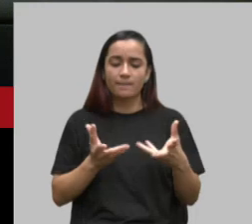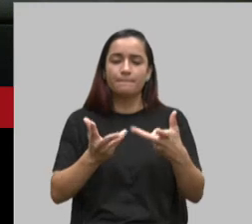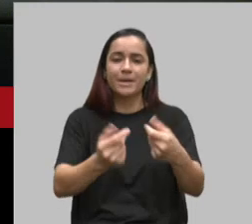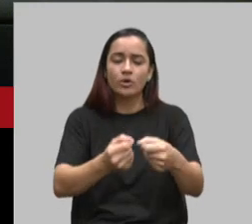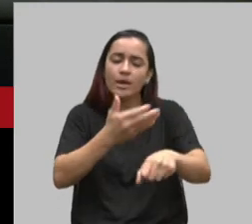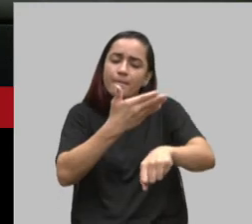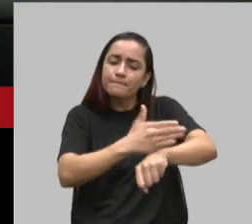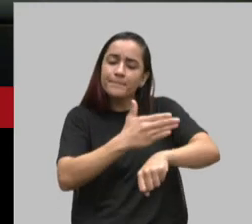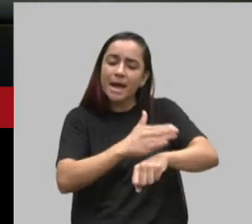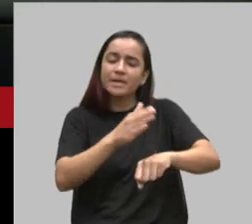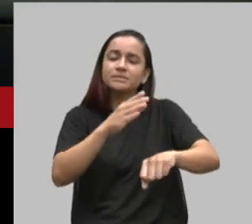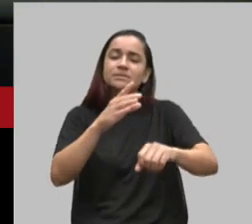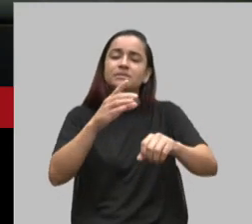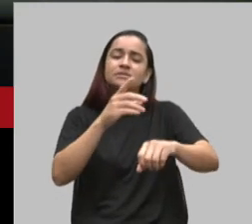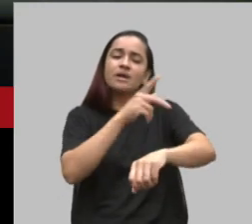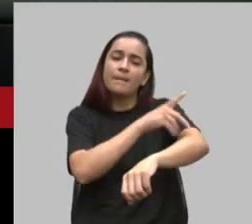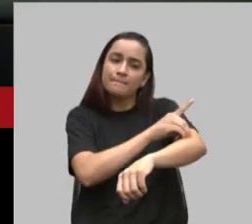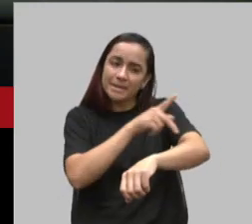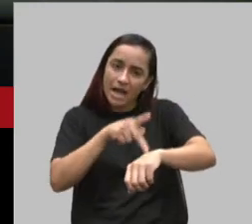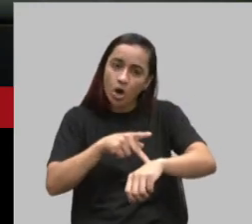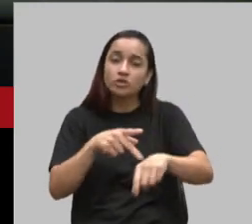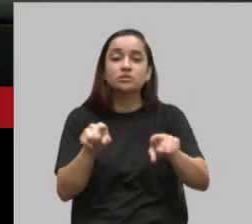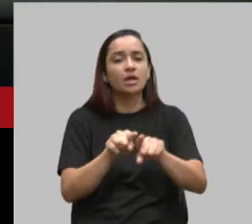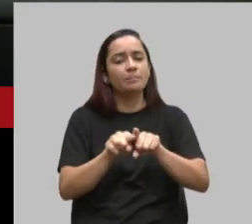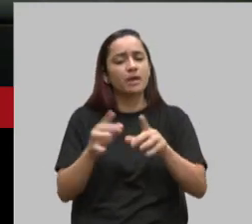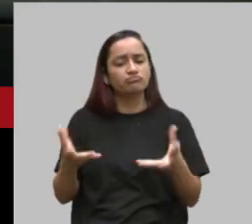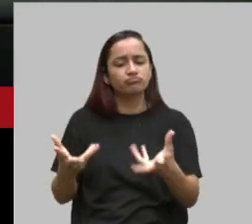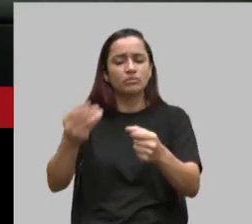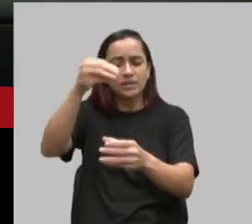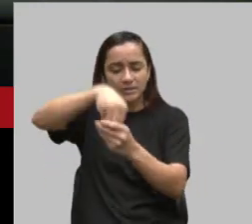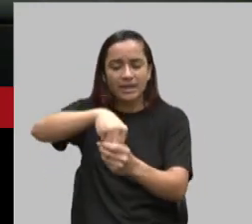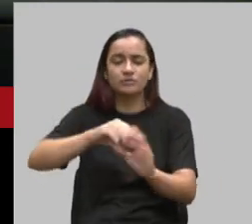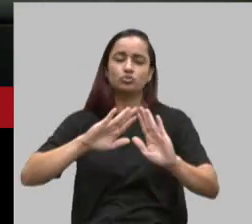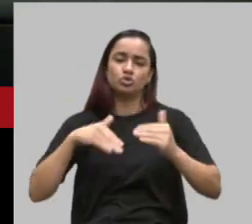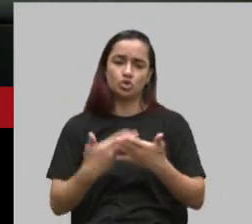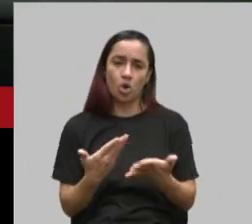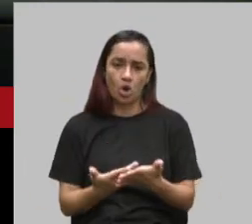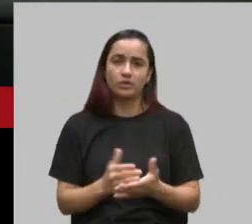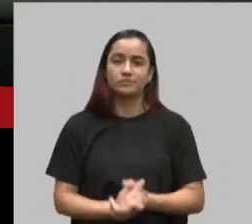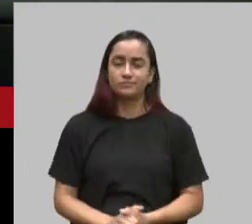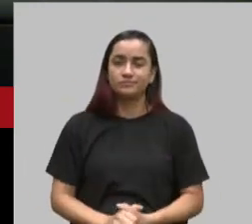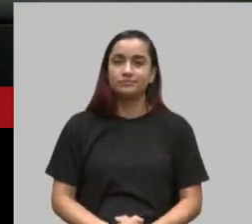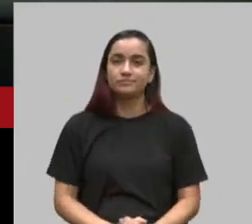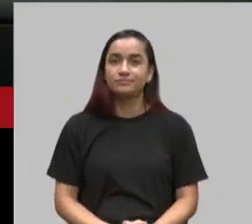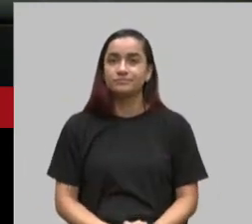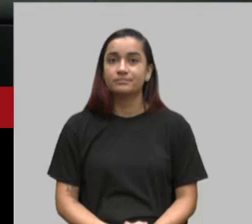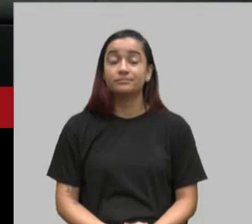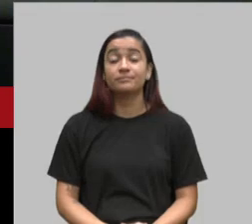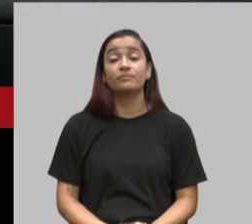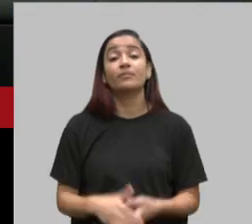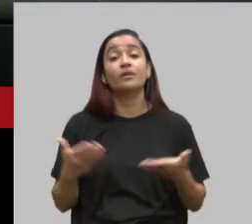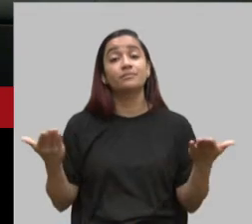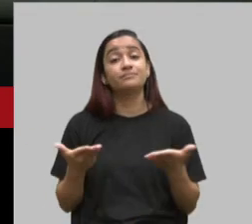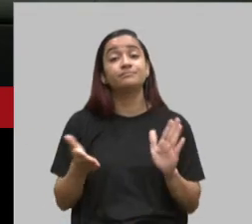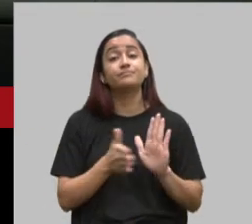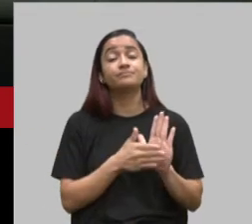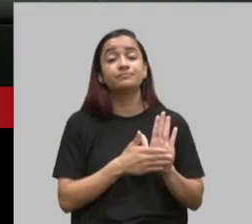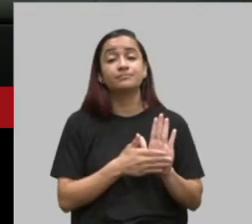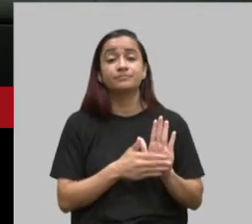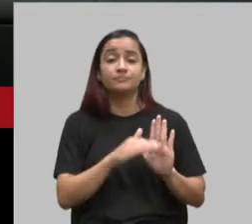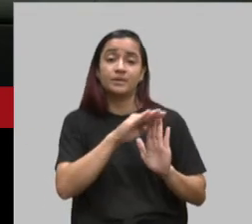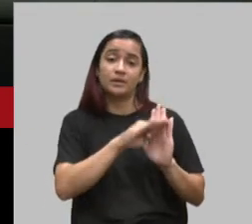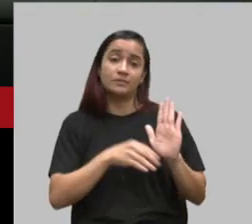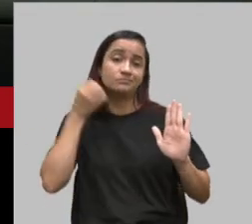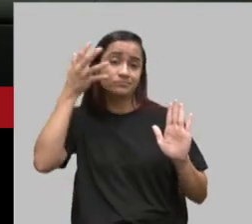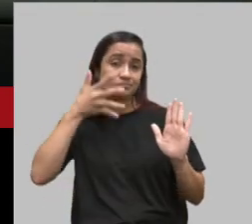pedagógicas e a excelência nas instituições de ensino com a palavra para apresentação de seus argumentos